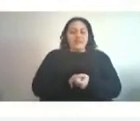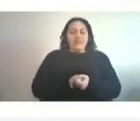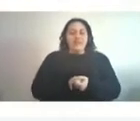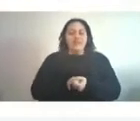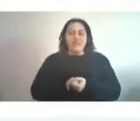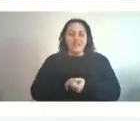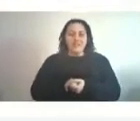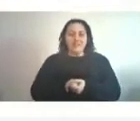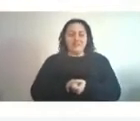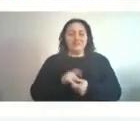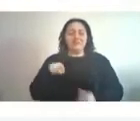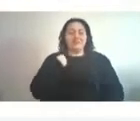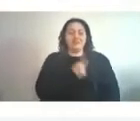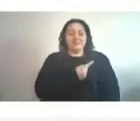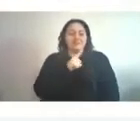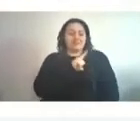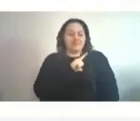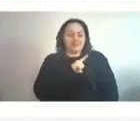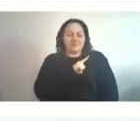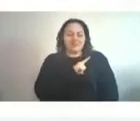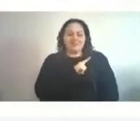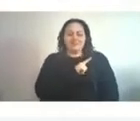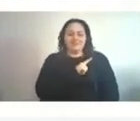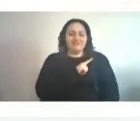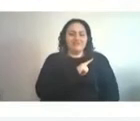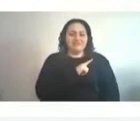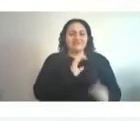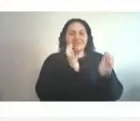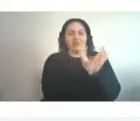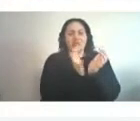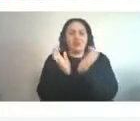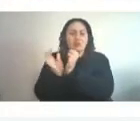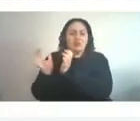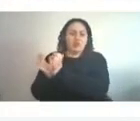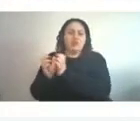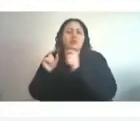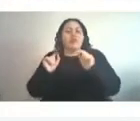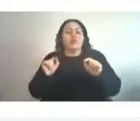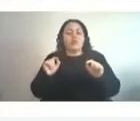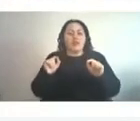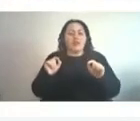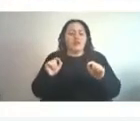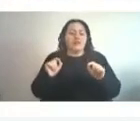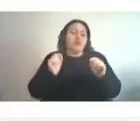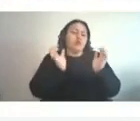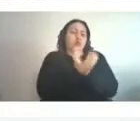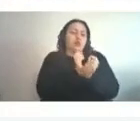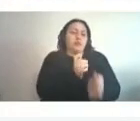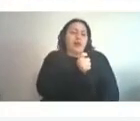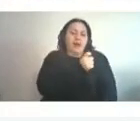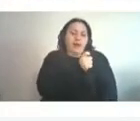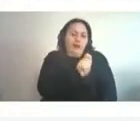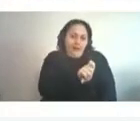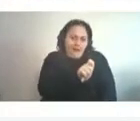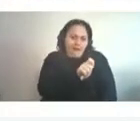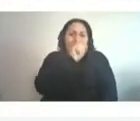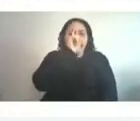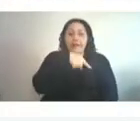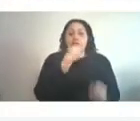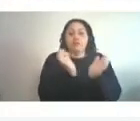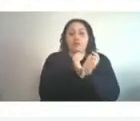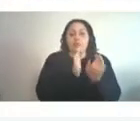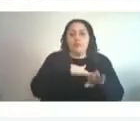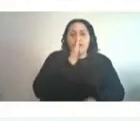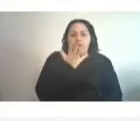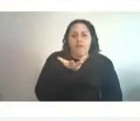nós tínhamos as turmas, né, eram organizadas um pouco por adiantamentos. A turma A era a turma dos mais adiantados, a turma B era